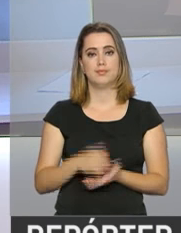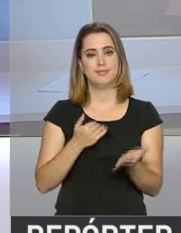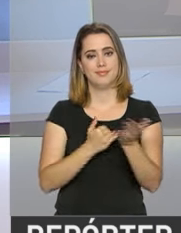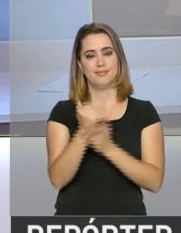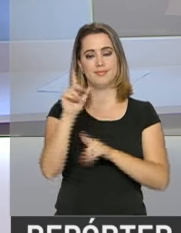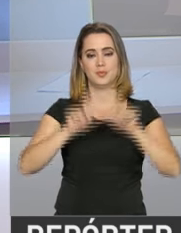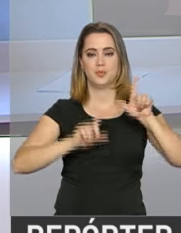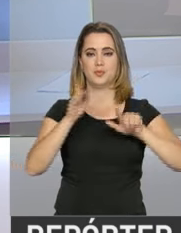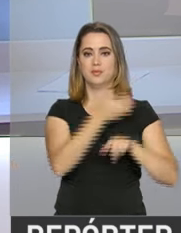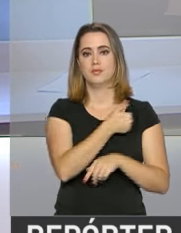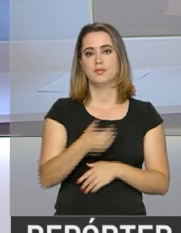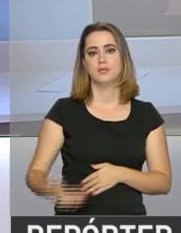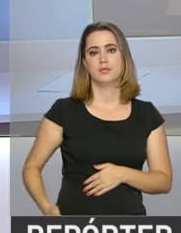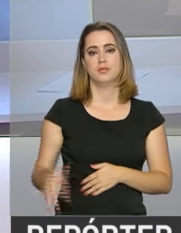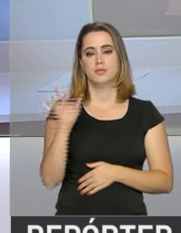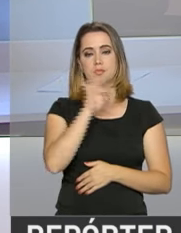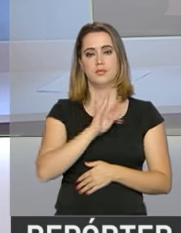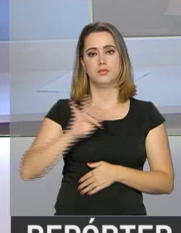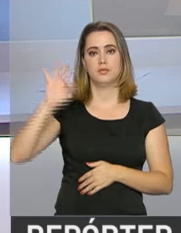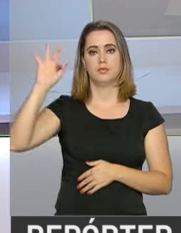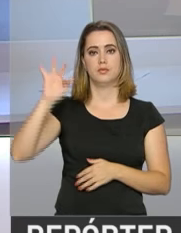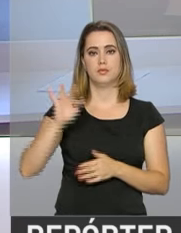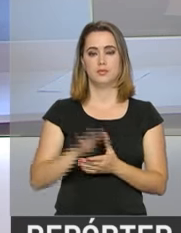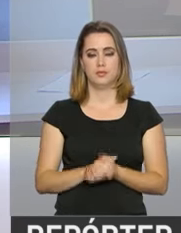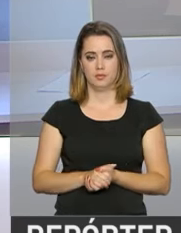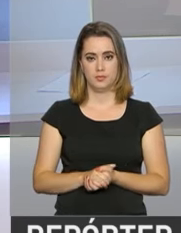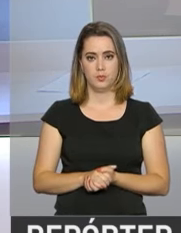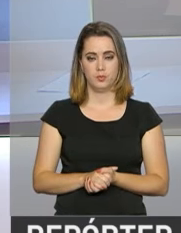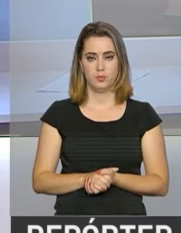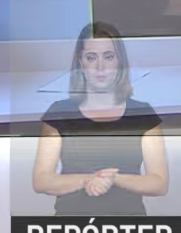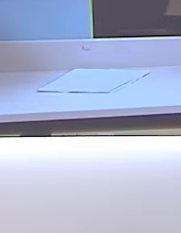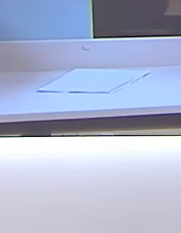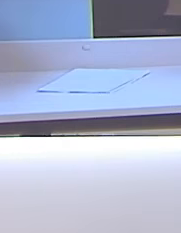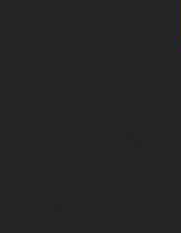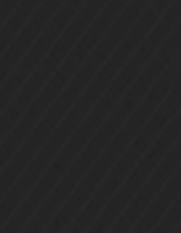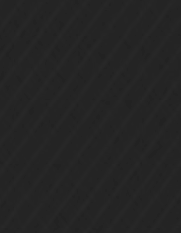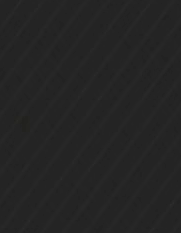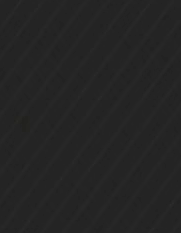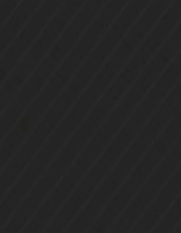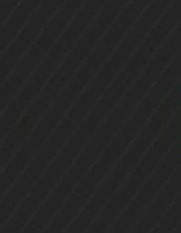Continue com a gente aqui na NBR a TV do Governo Federal